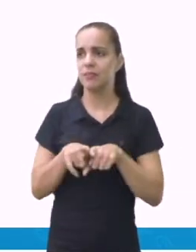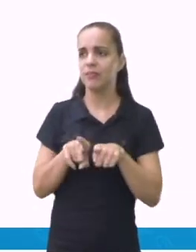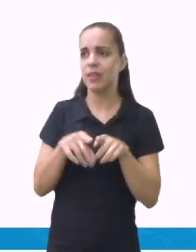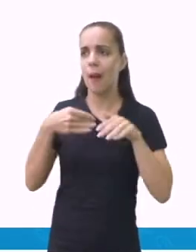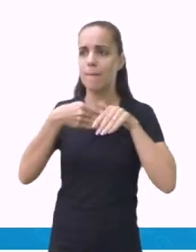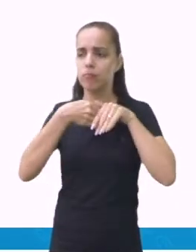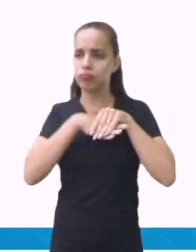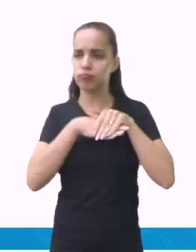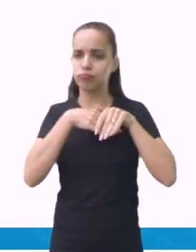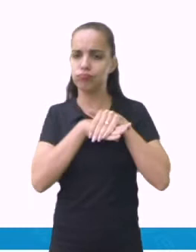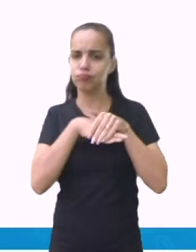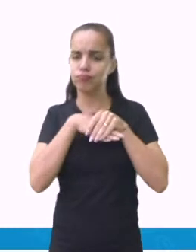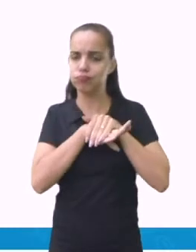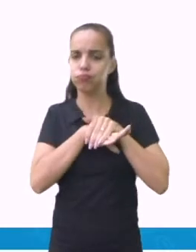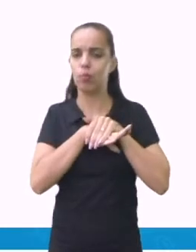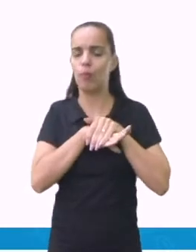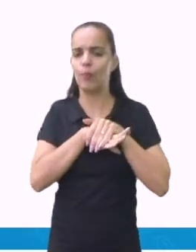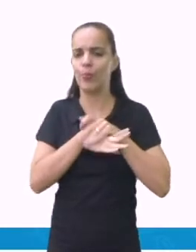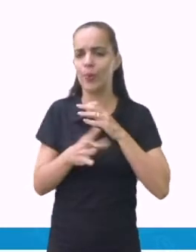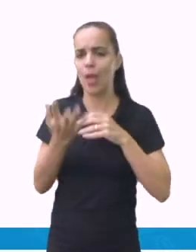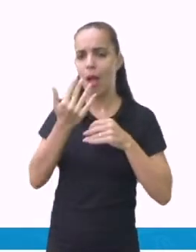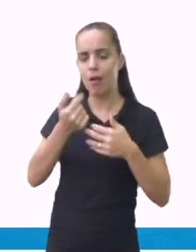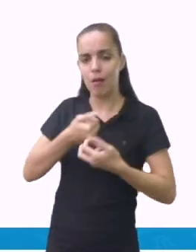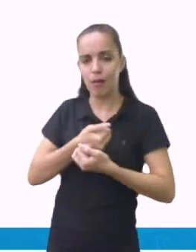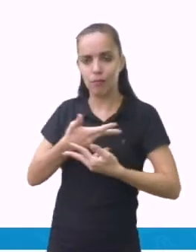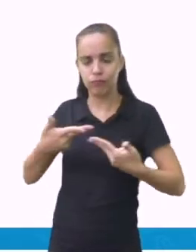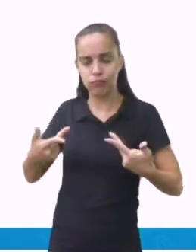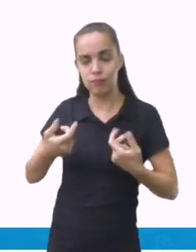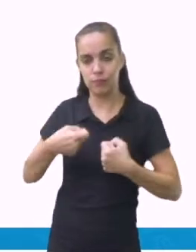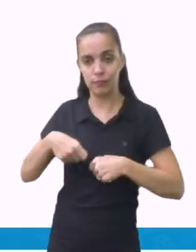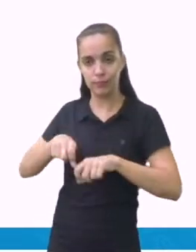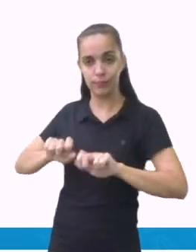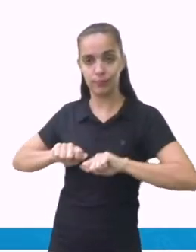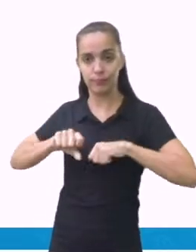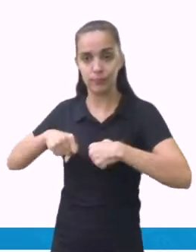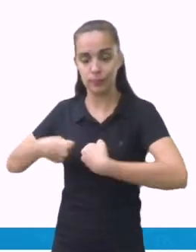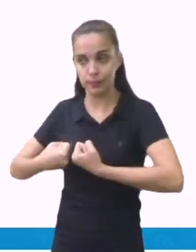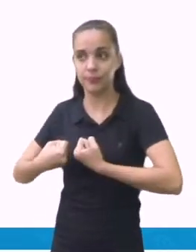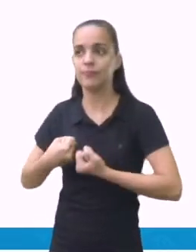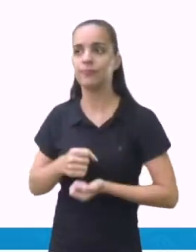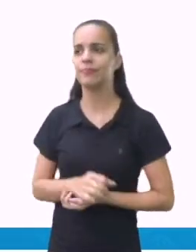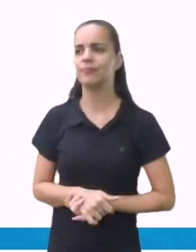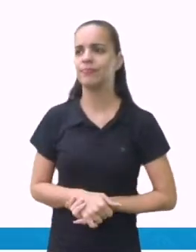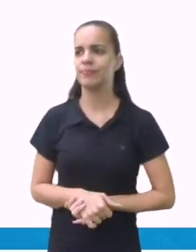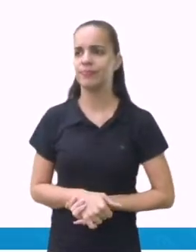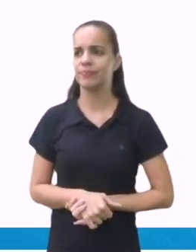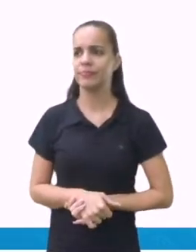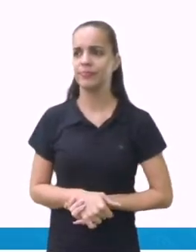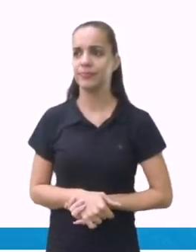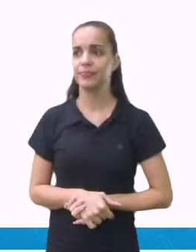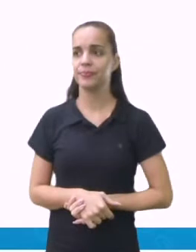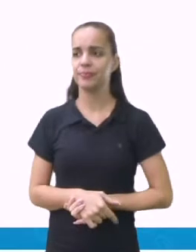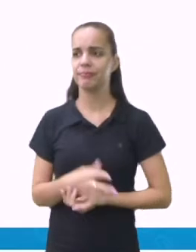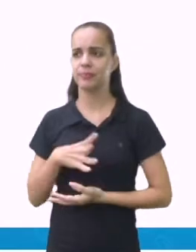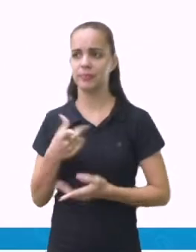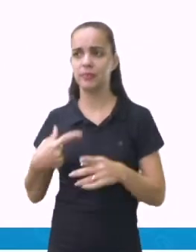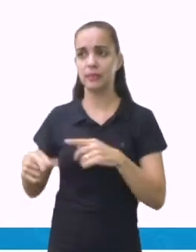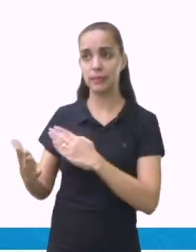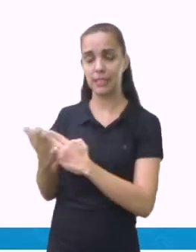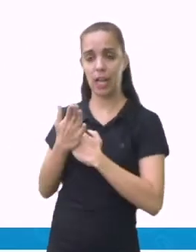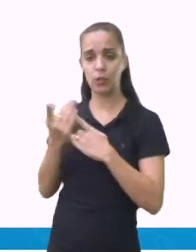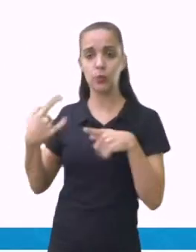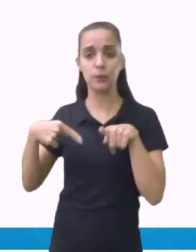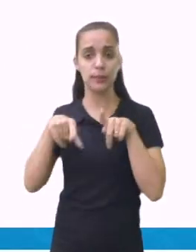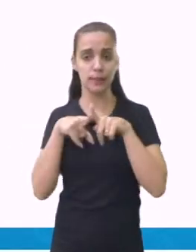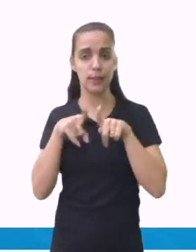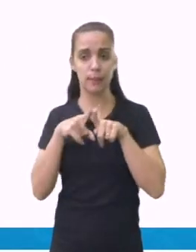armazena os nutrientes. E tem outra característica muito interessante. A raiz,